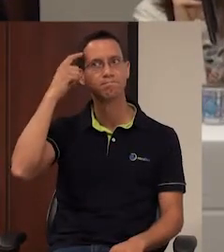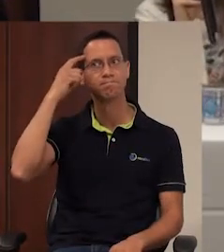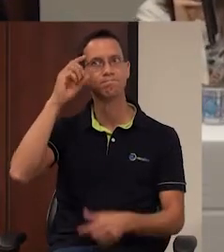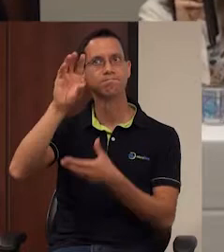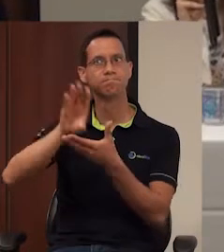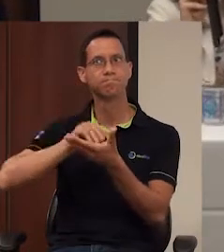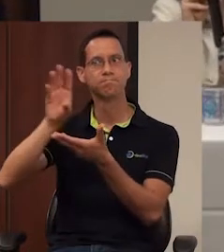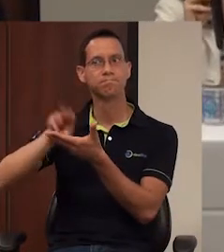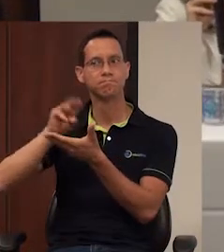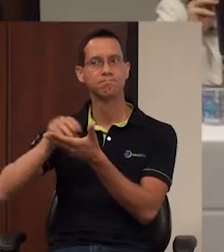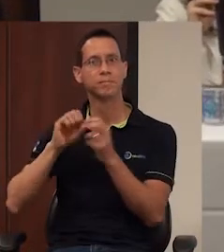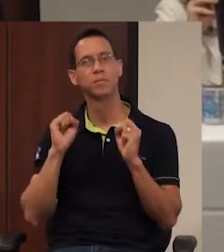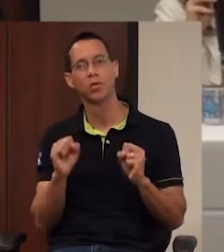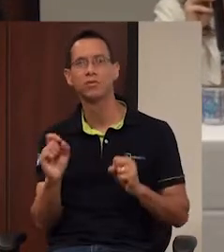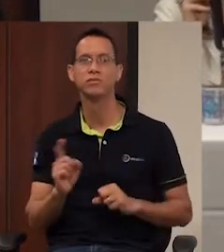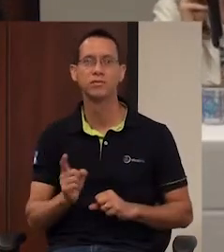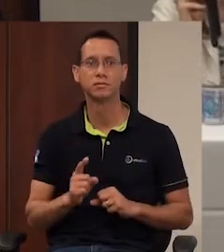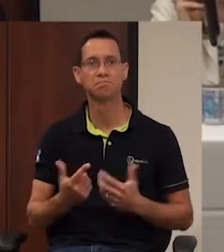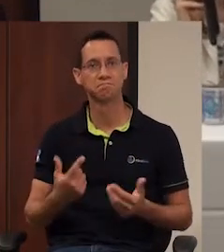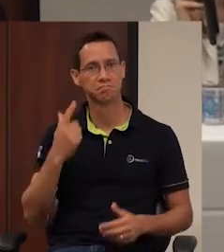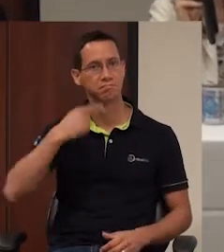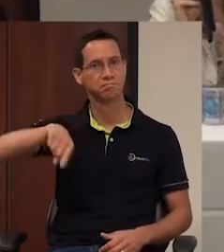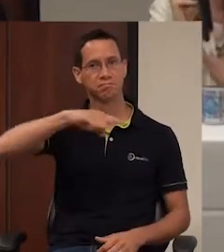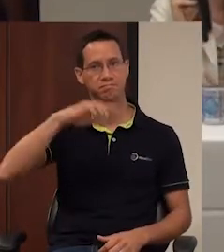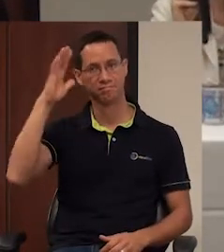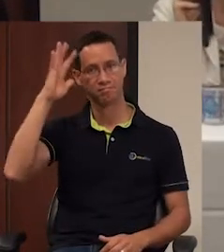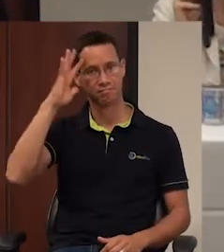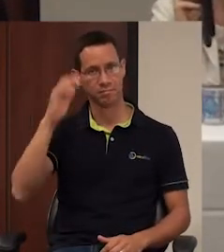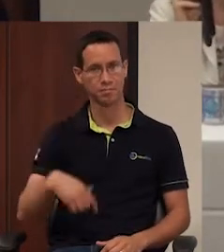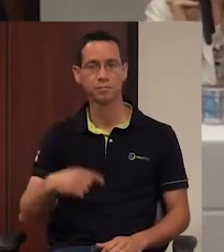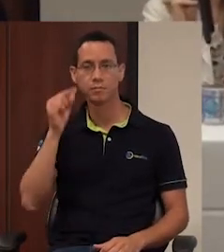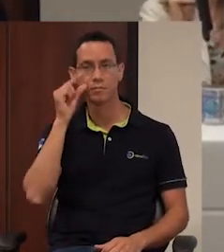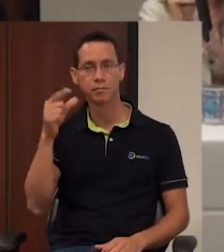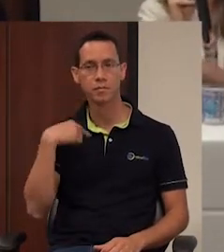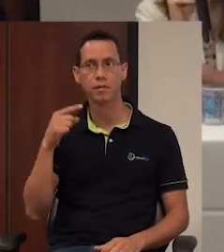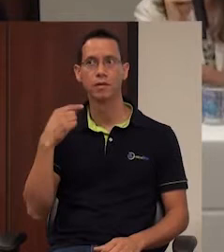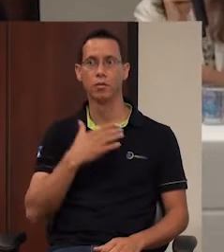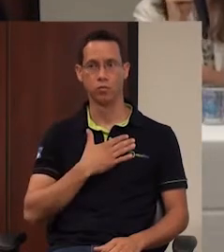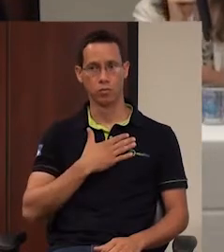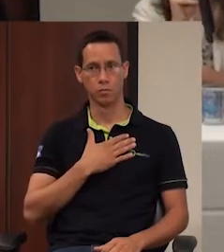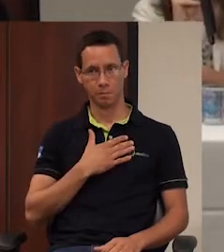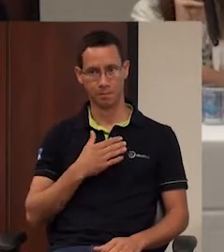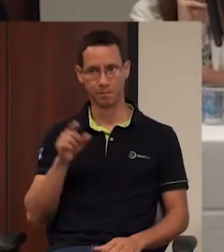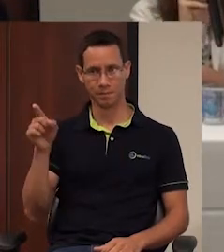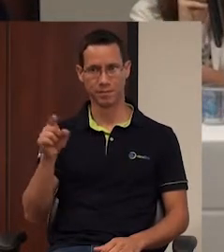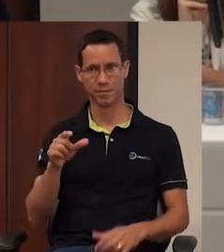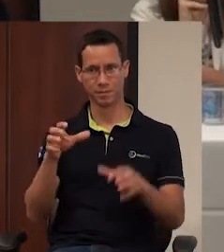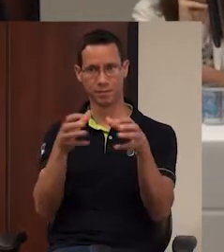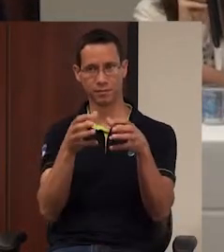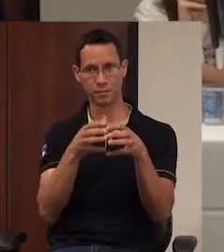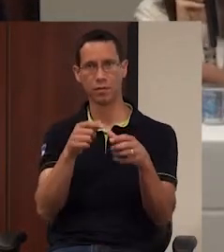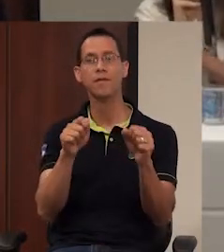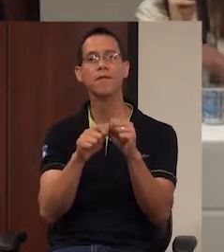pouco no que acontece fora e trazer, né? Então, o que é interessante, assim, eles fizeram, esse pessoal do Open Dialogue, um